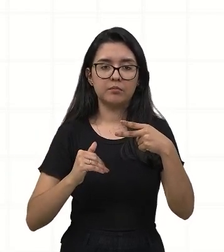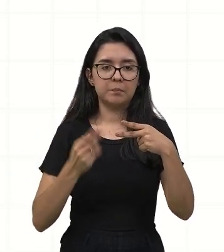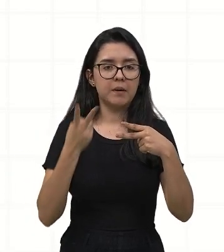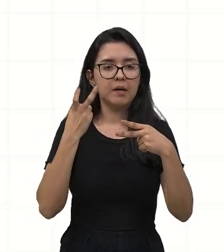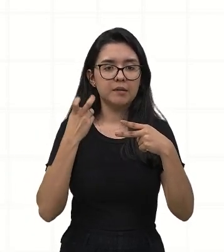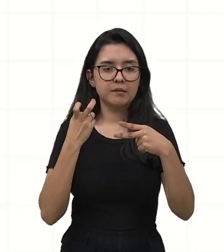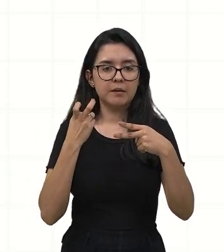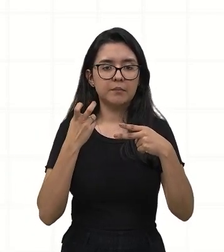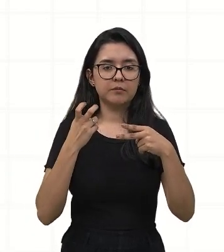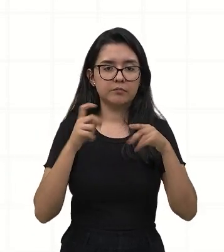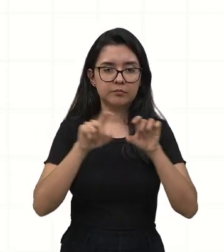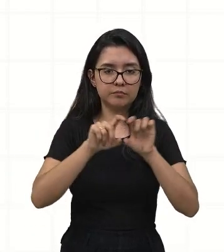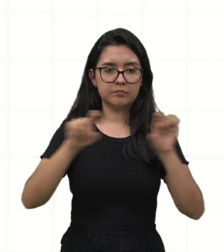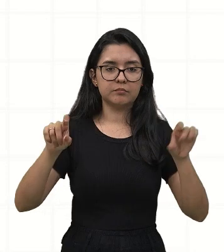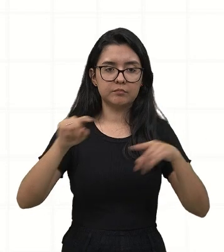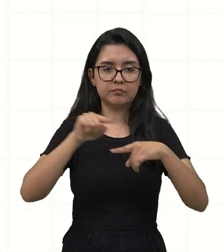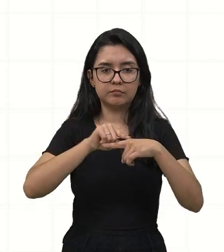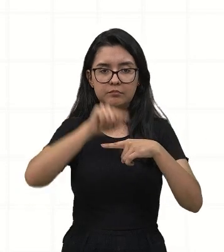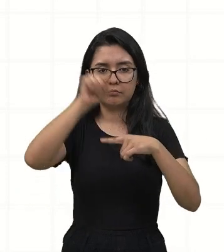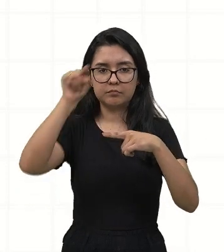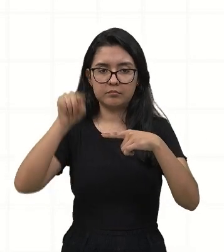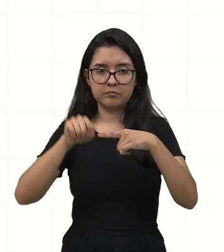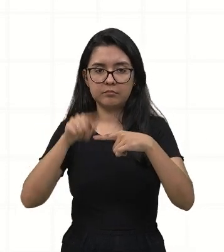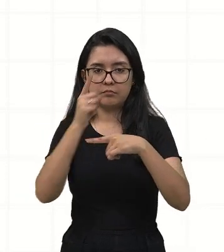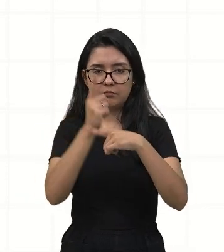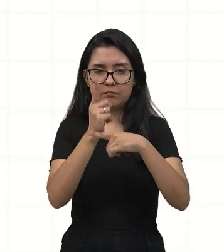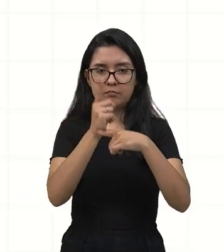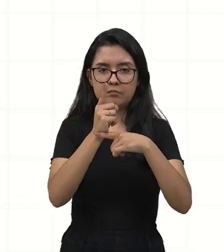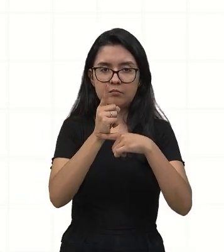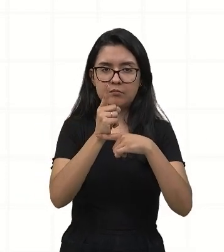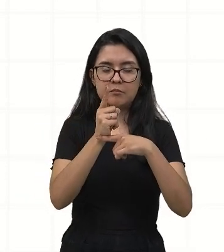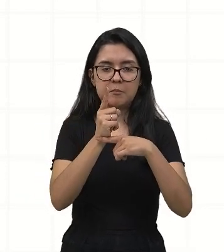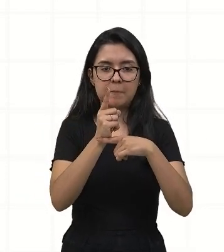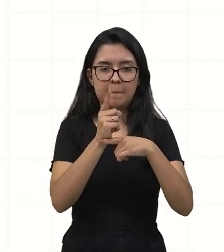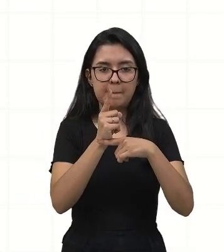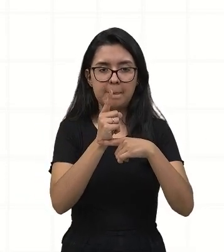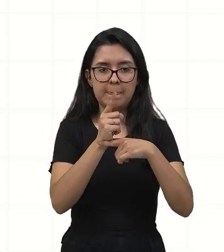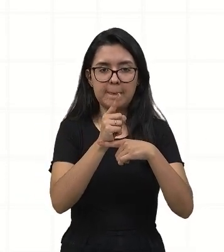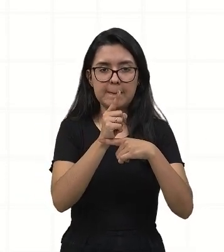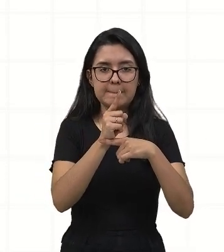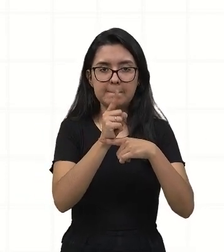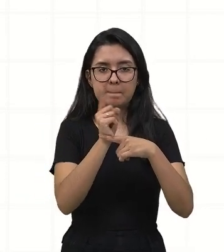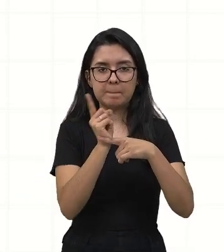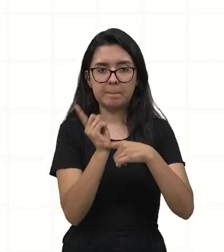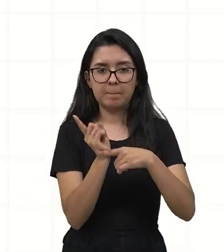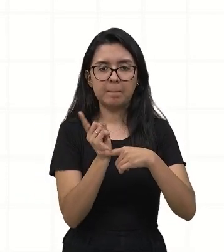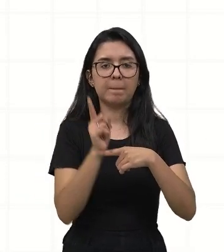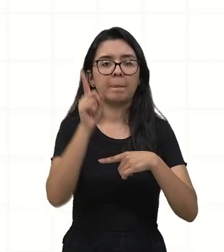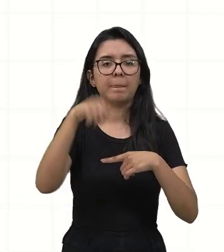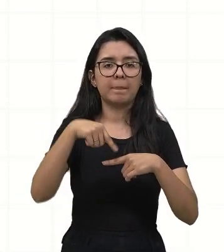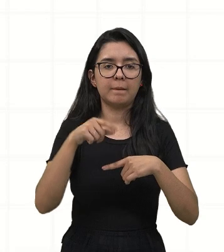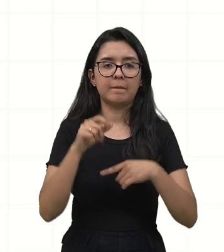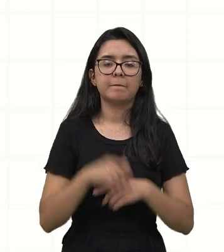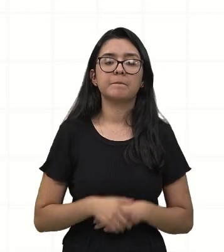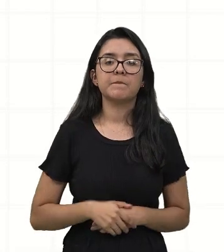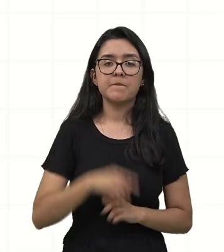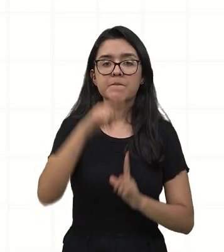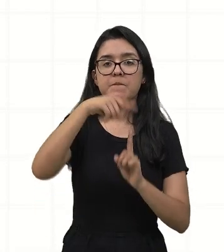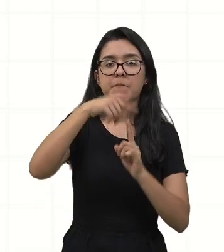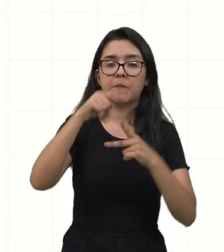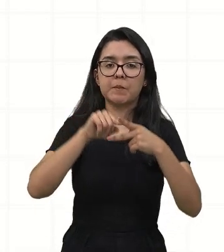no transferidor. Está aqui, ó. Todo ângulo que tiver uma abertura menor do que 90, esse ângulo nós chamamos de ângulo